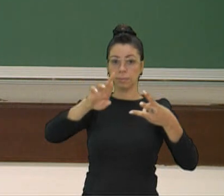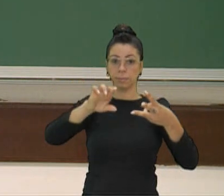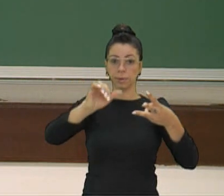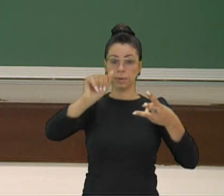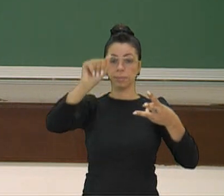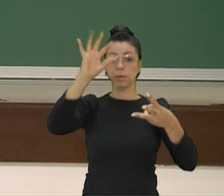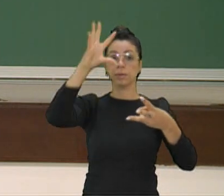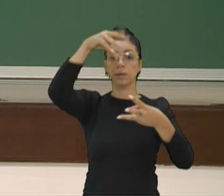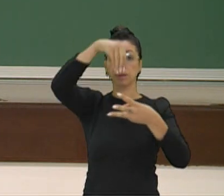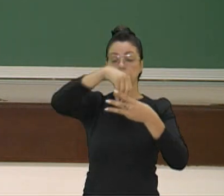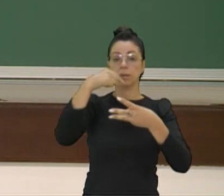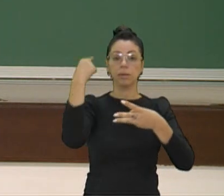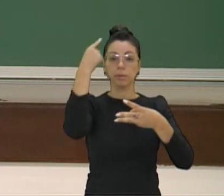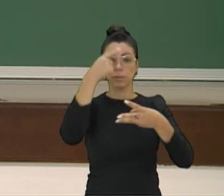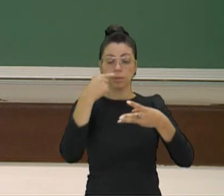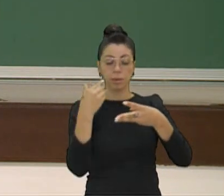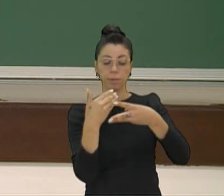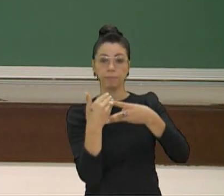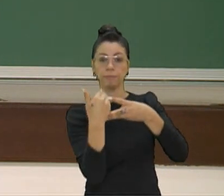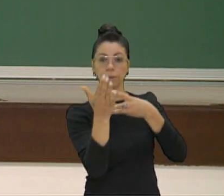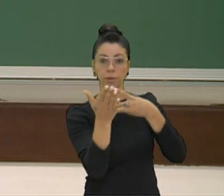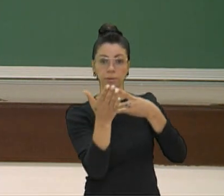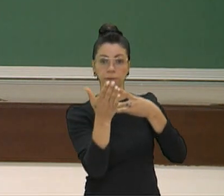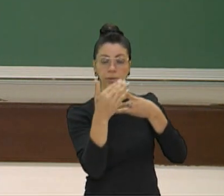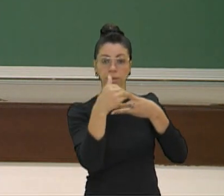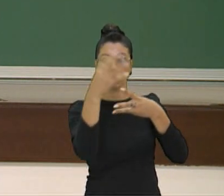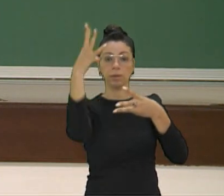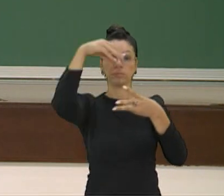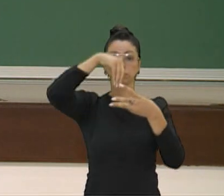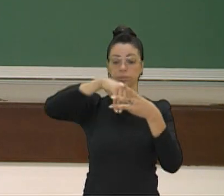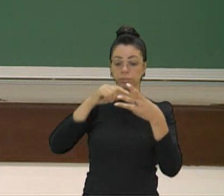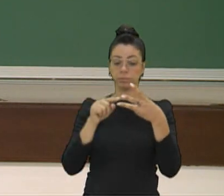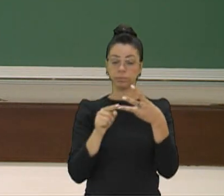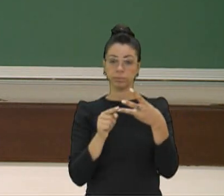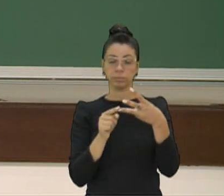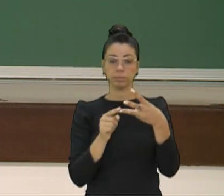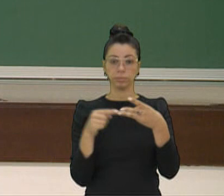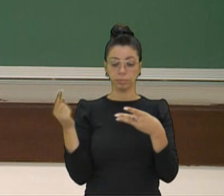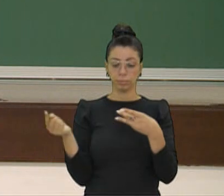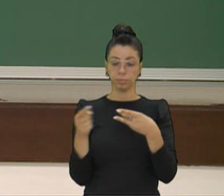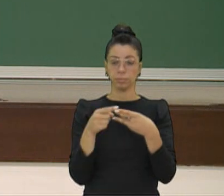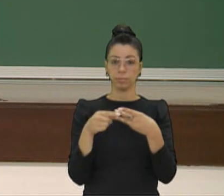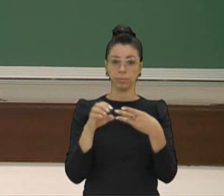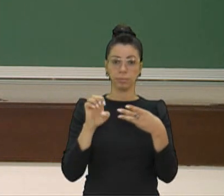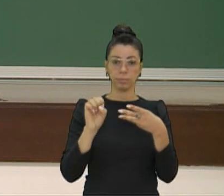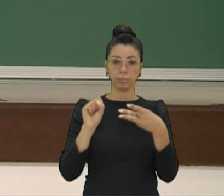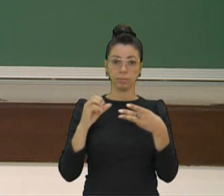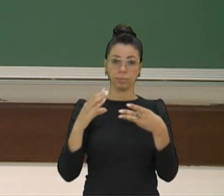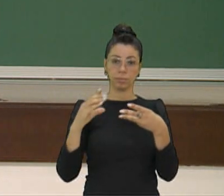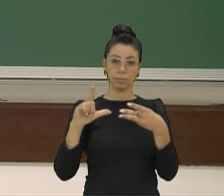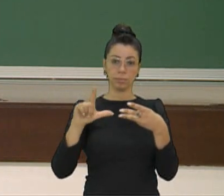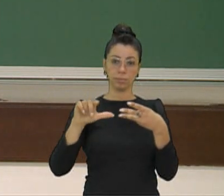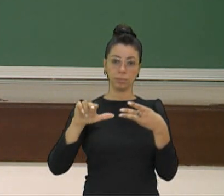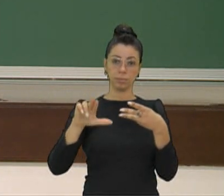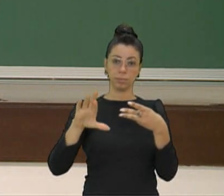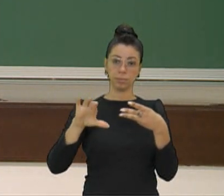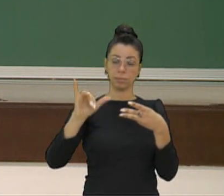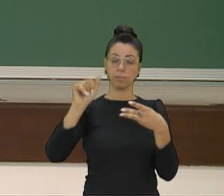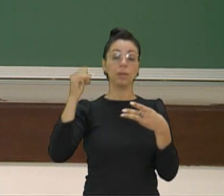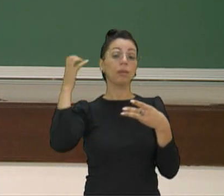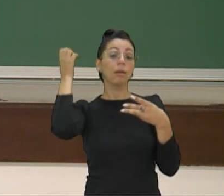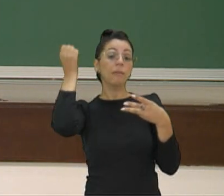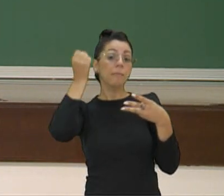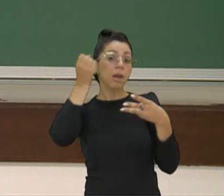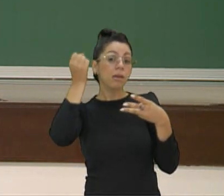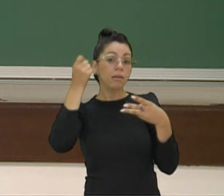olho. Da mais externa para a mais interna. Falamos da esclera branca, que é o branco